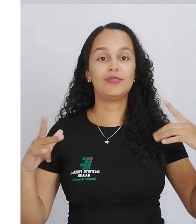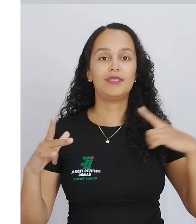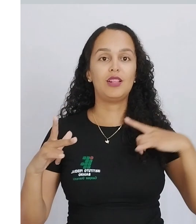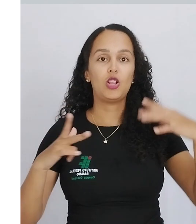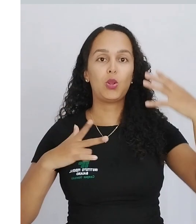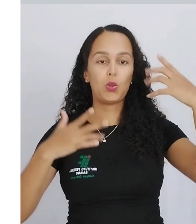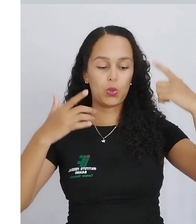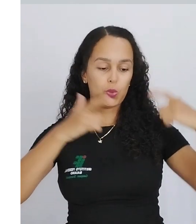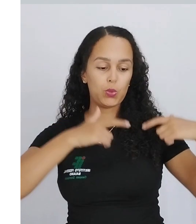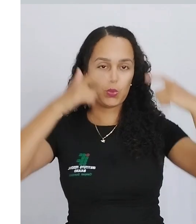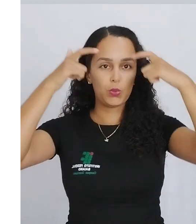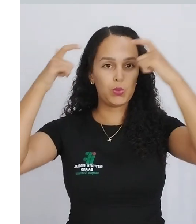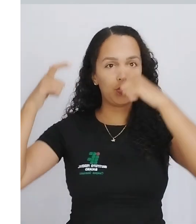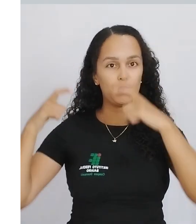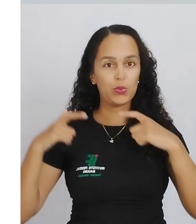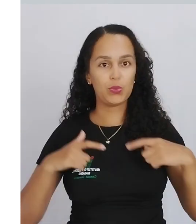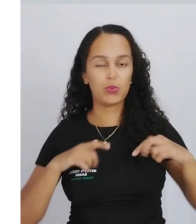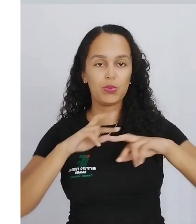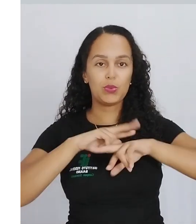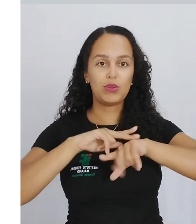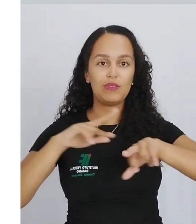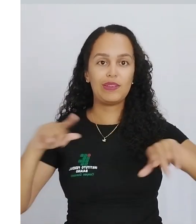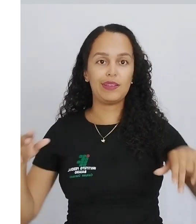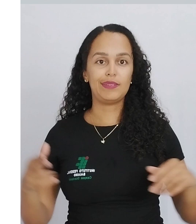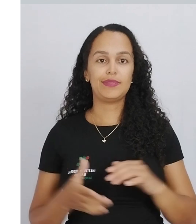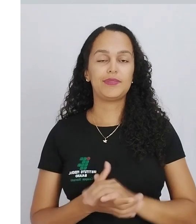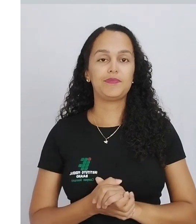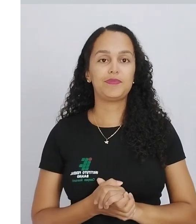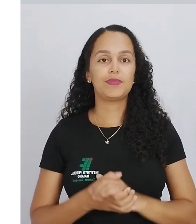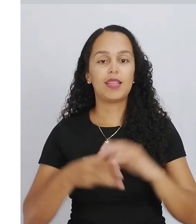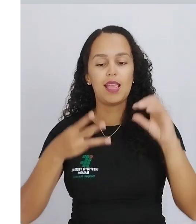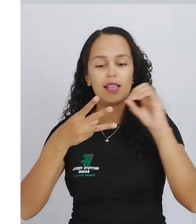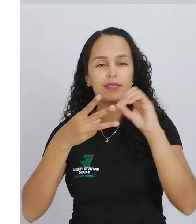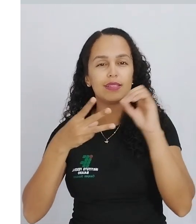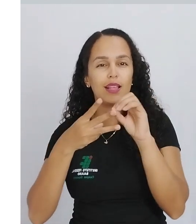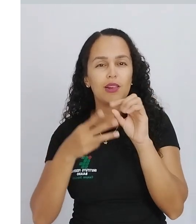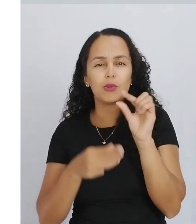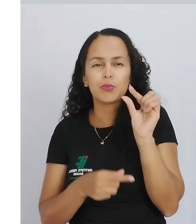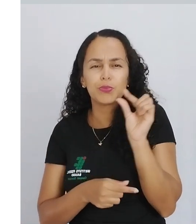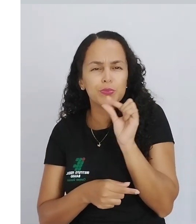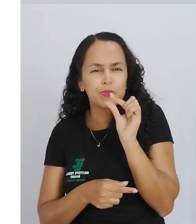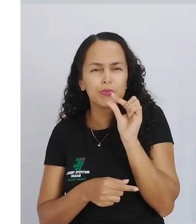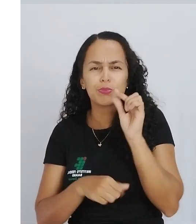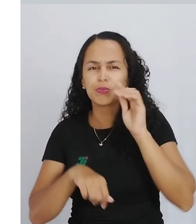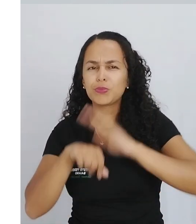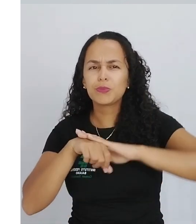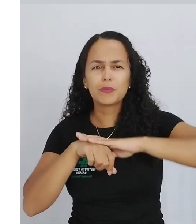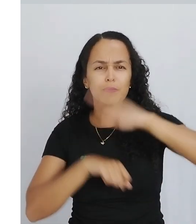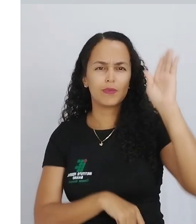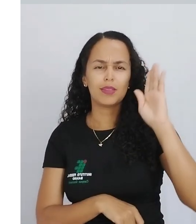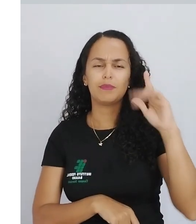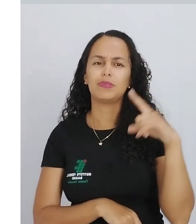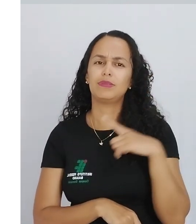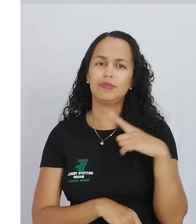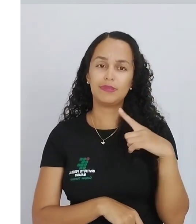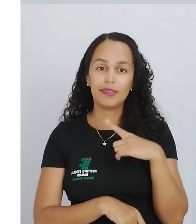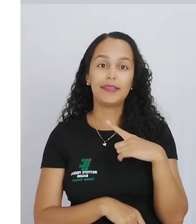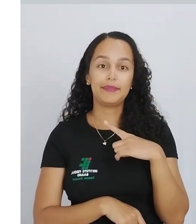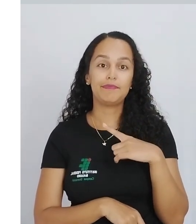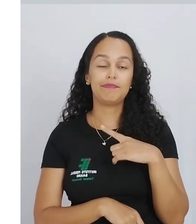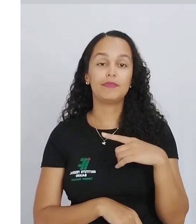diferente. A célula é a menor unidade de todas, né? É a unidade morfológica funcional dos seres